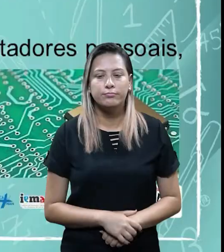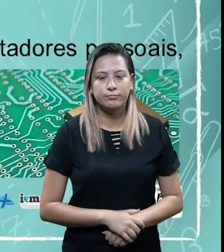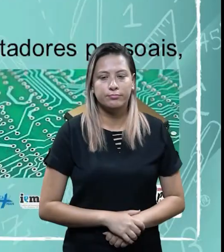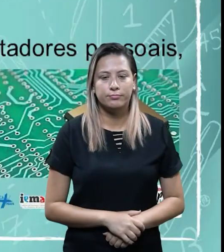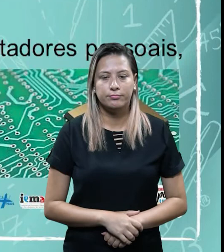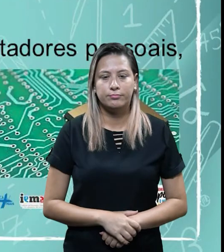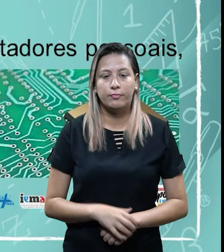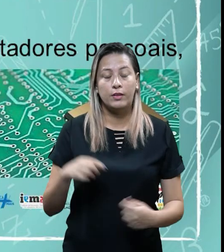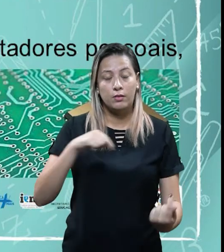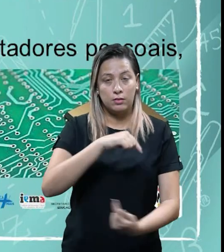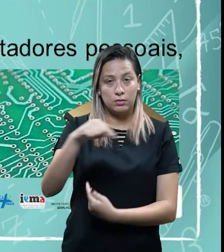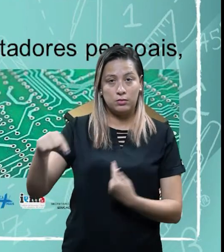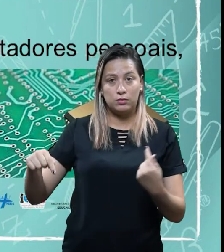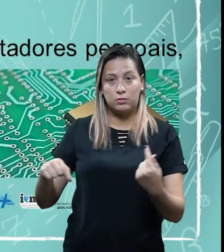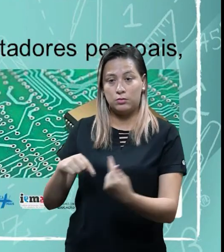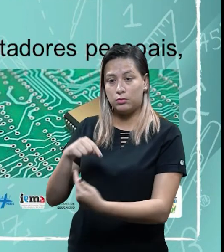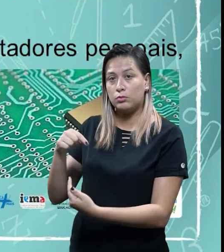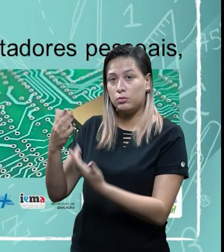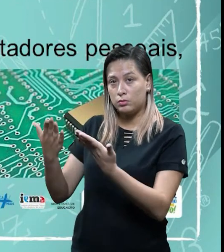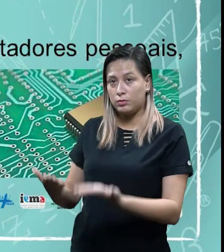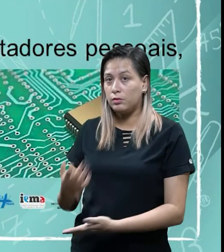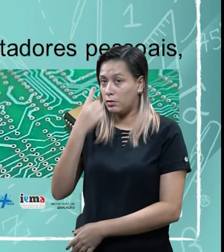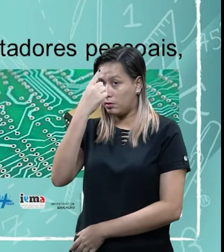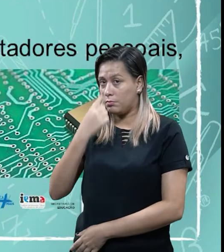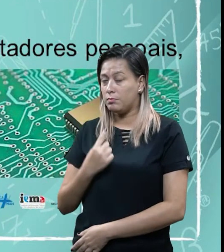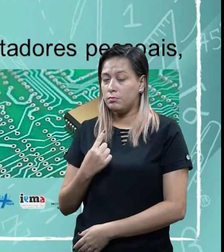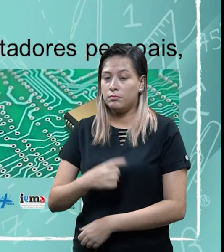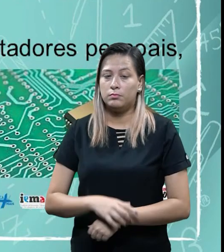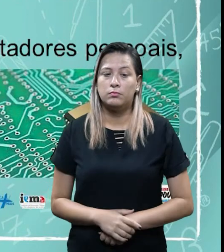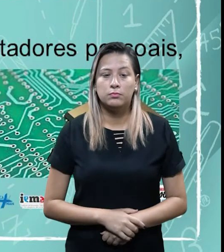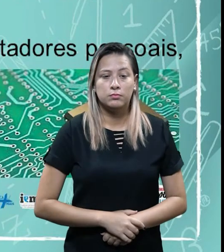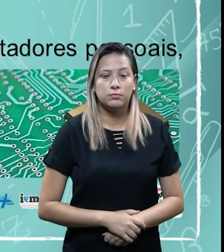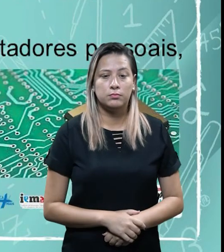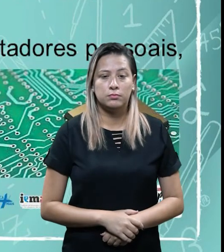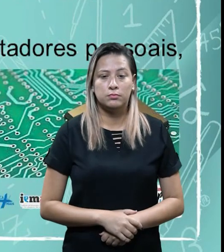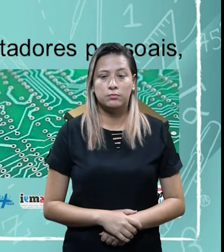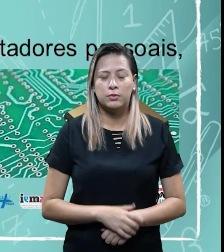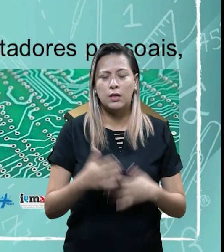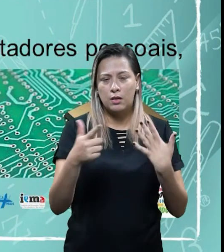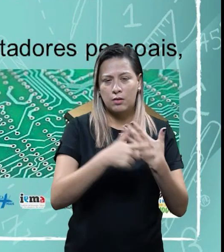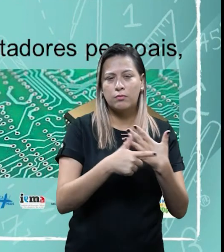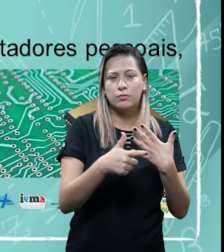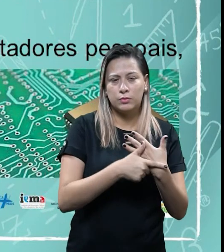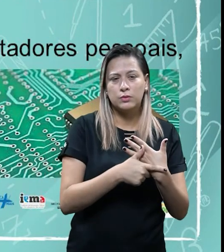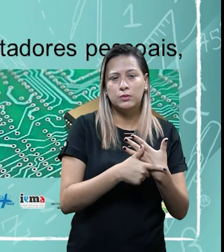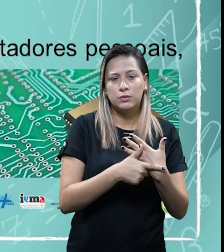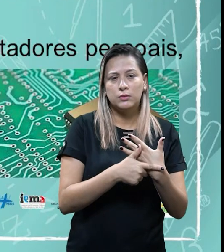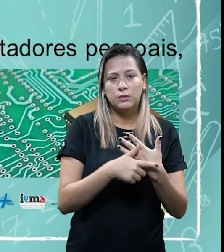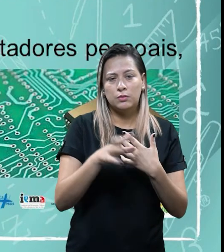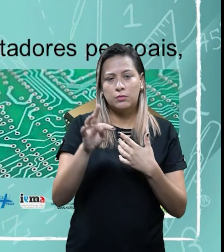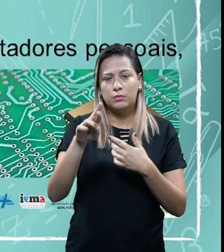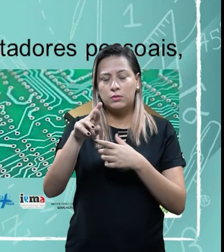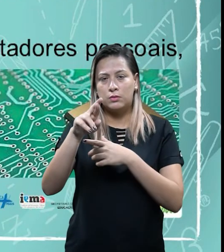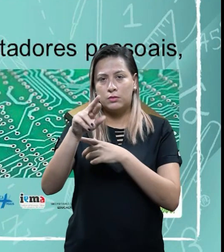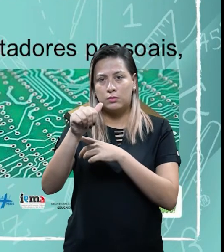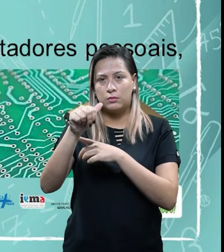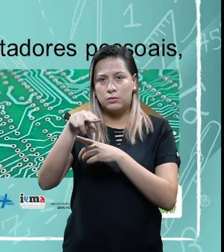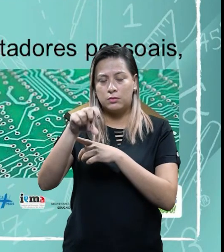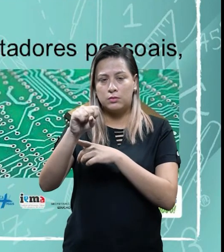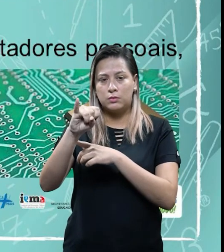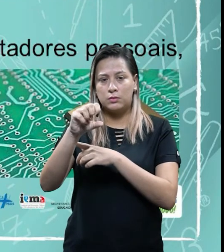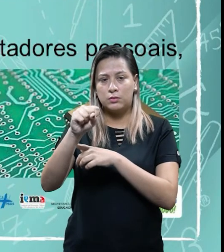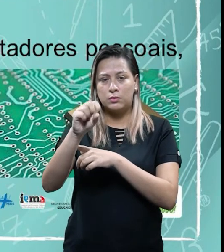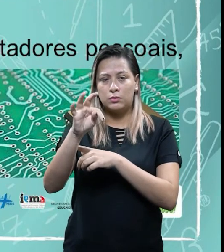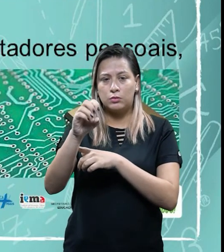forma. Esses circuitos que vocês podem ver aqui nessa imagem, eles funcionam como um transistor bem menorzinhos, tá?